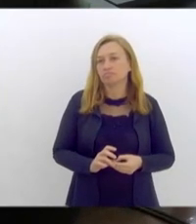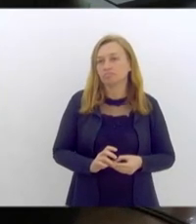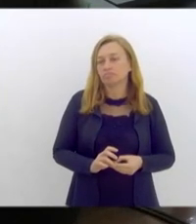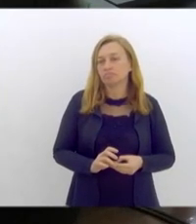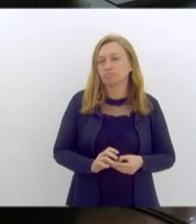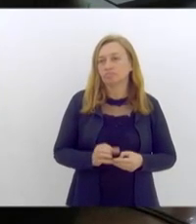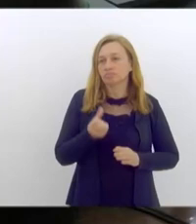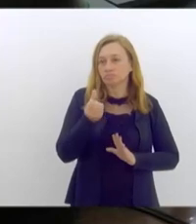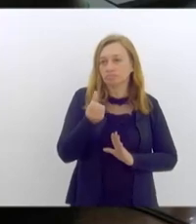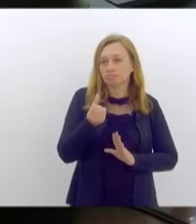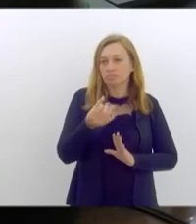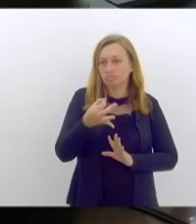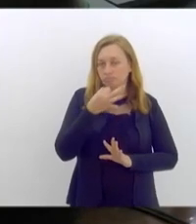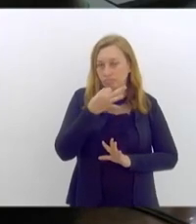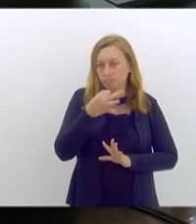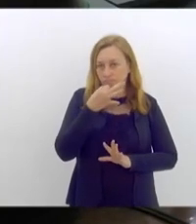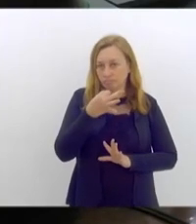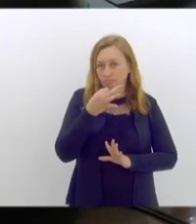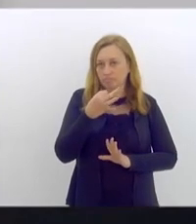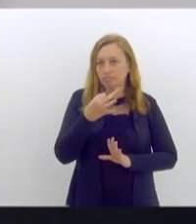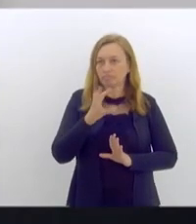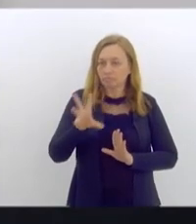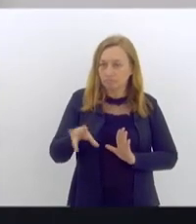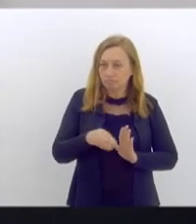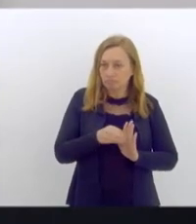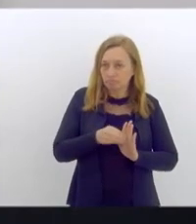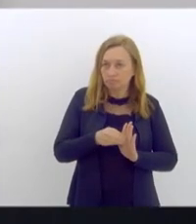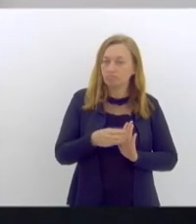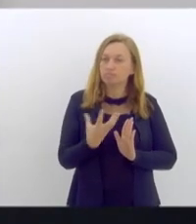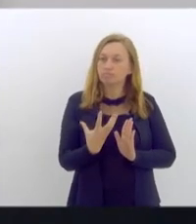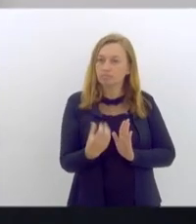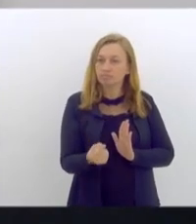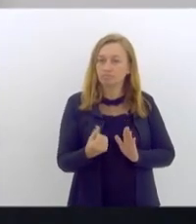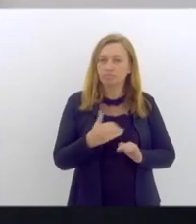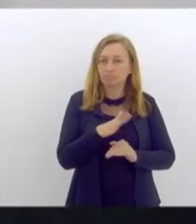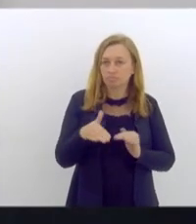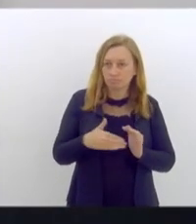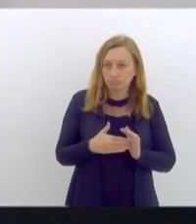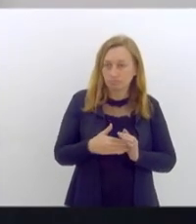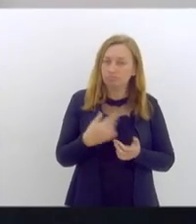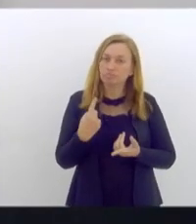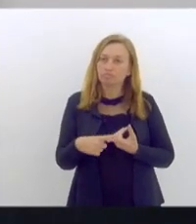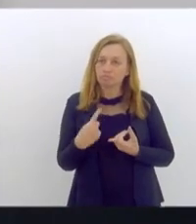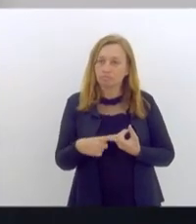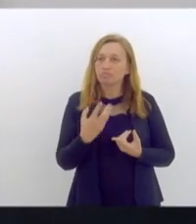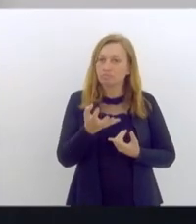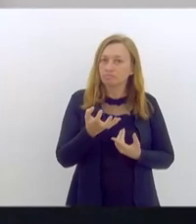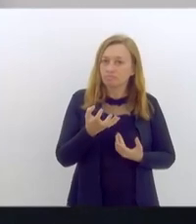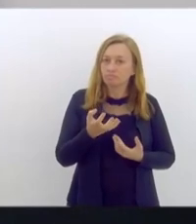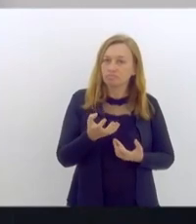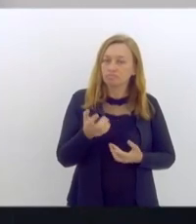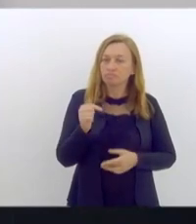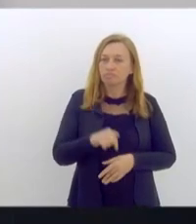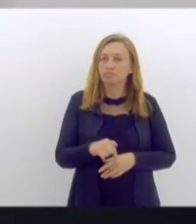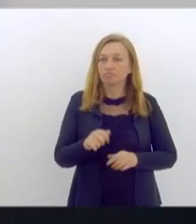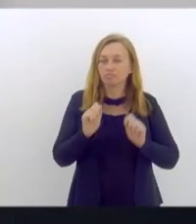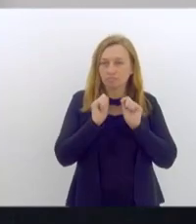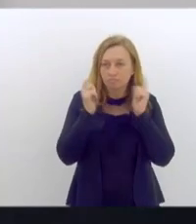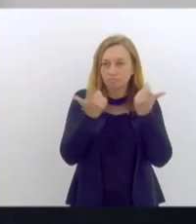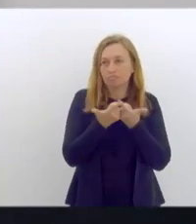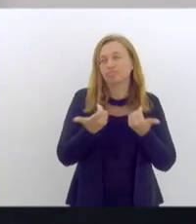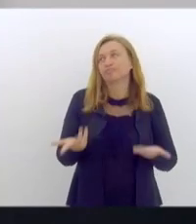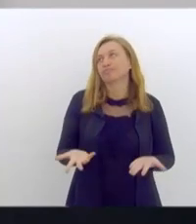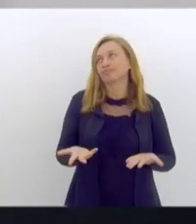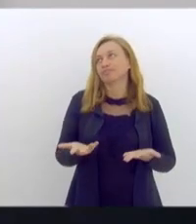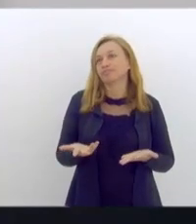mandou seis sugestões de emenda que acatamos todas né porque queremos não aqui na Assembleia ficar